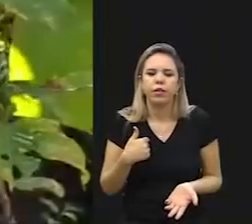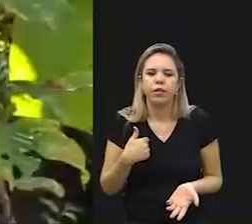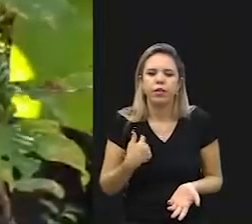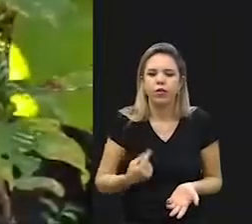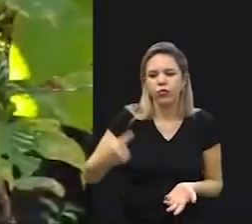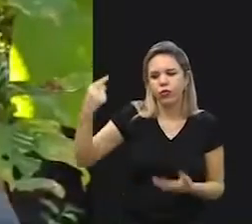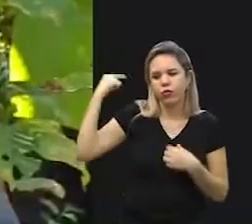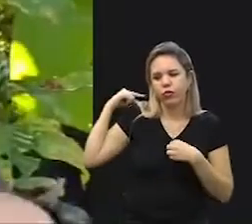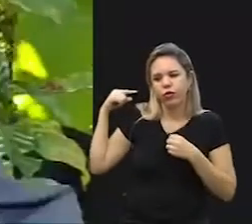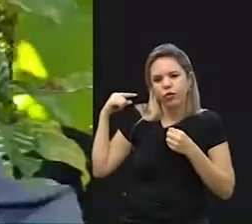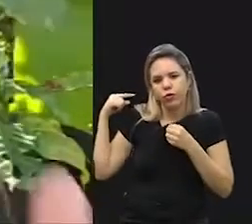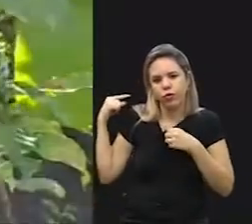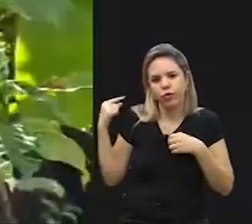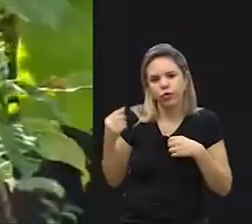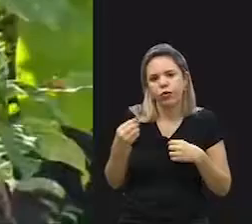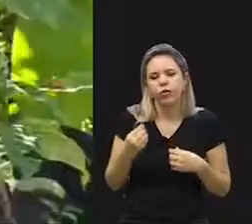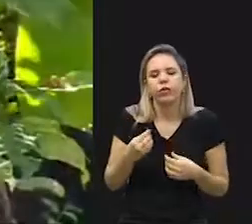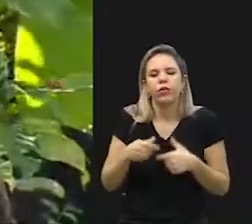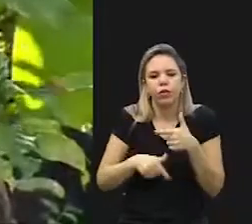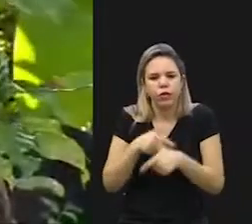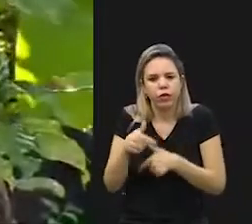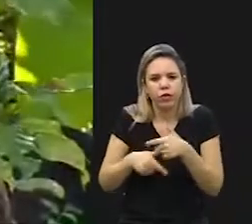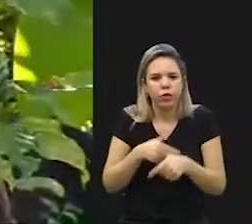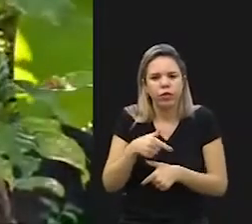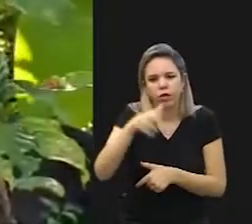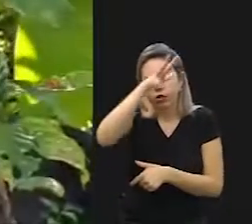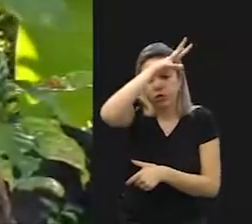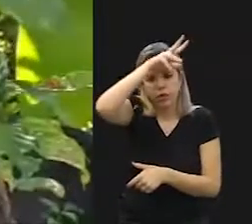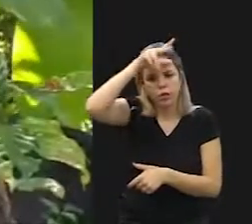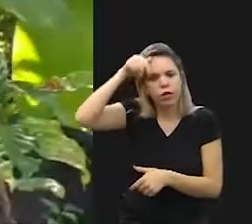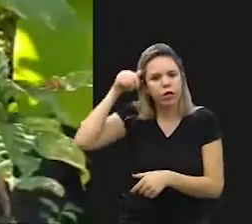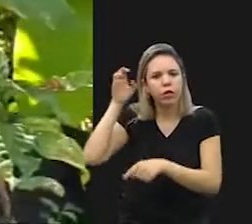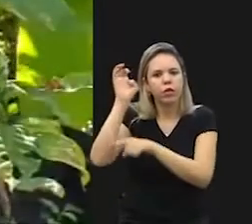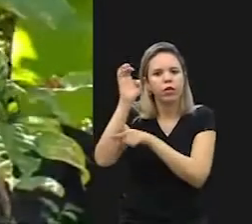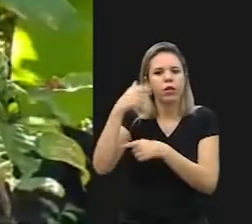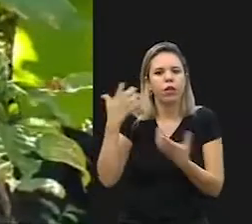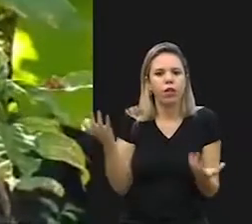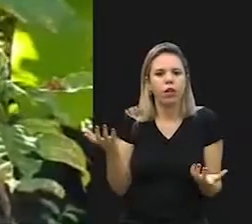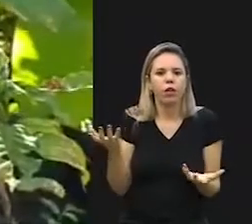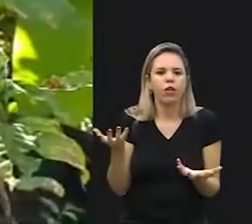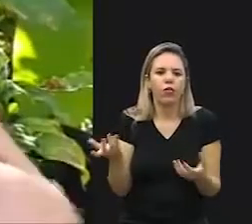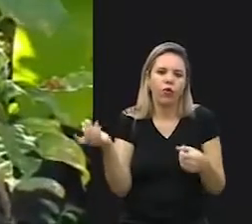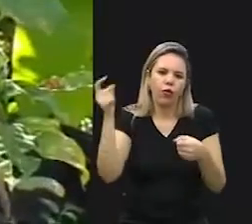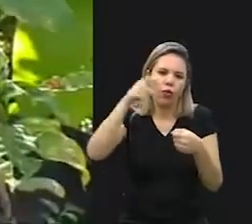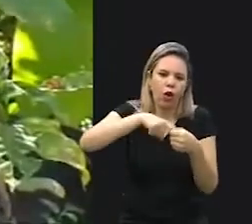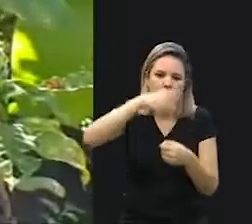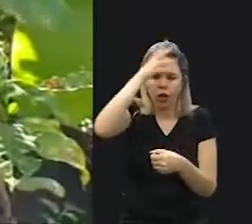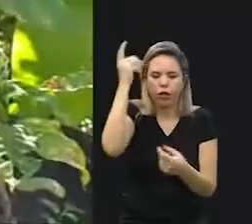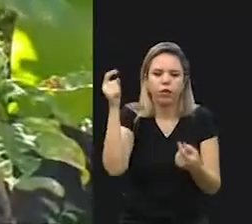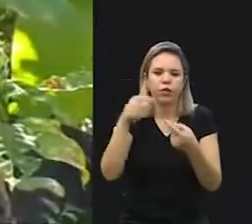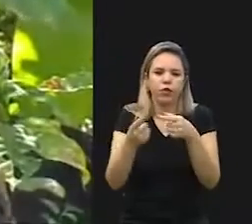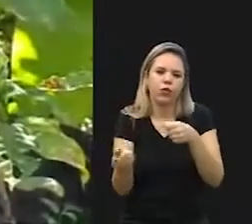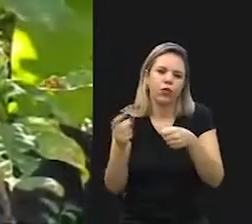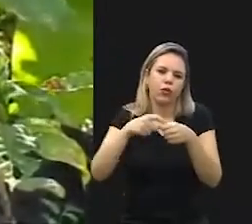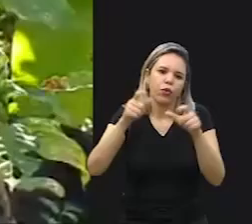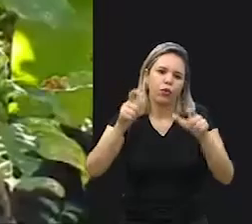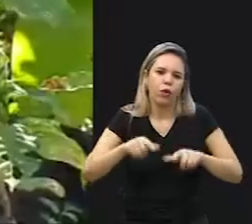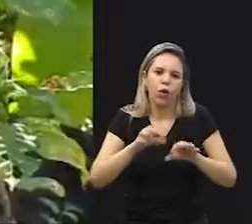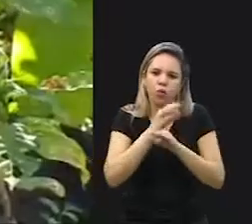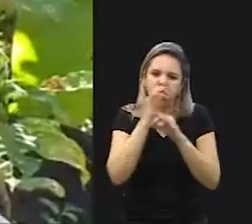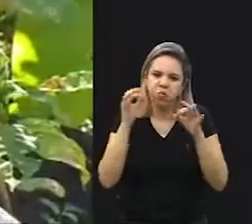A última grande expedição que eu fiz foi na Amazônia, né? E eu pretendo e quero retornar lá, porque lá é um